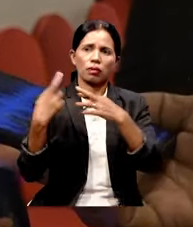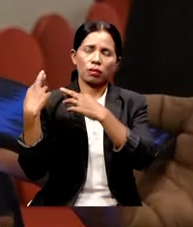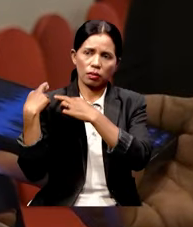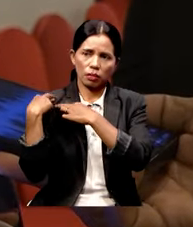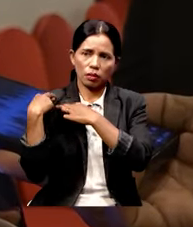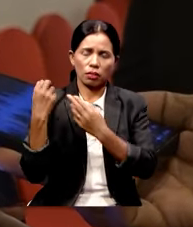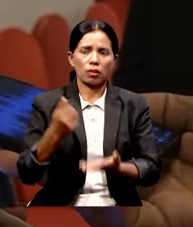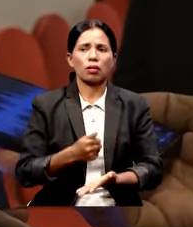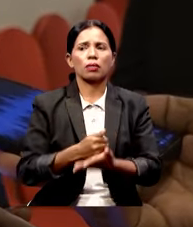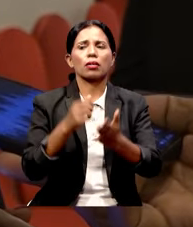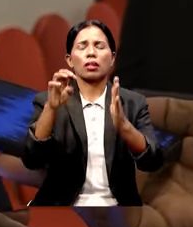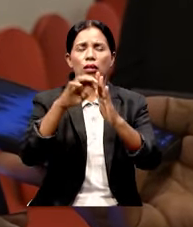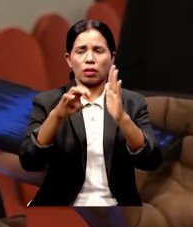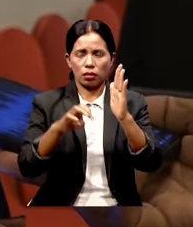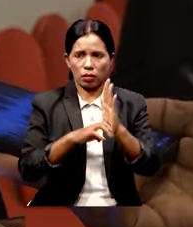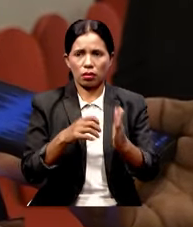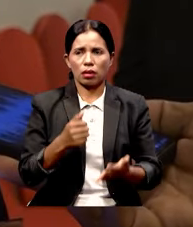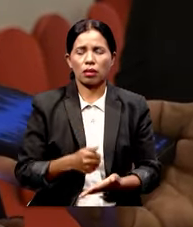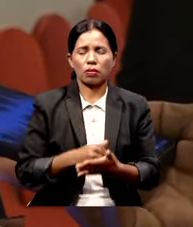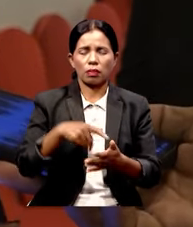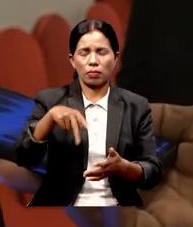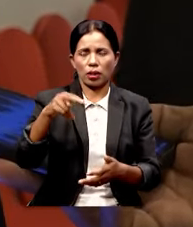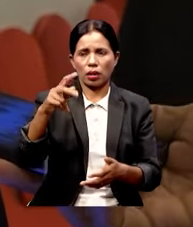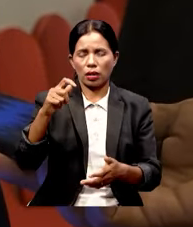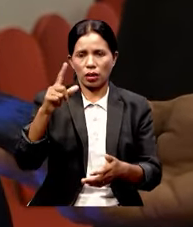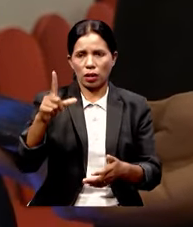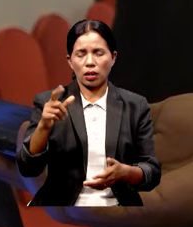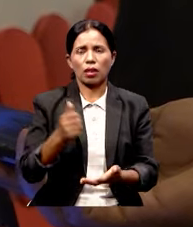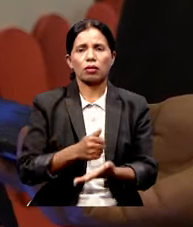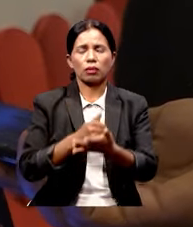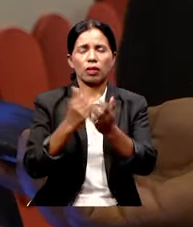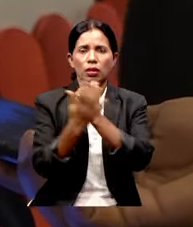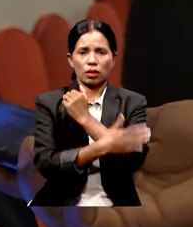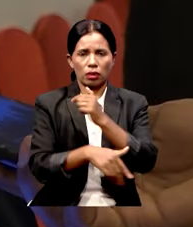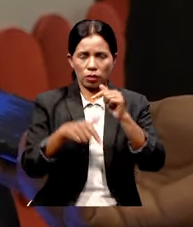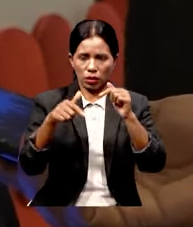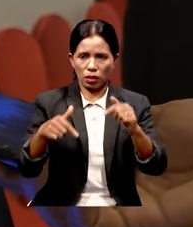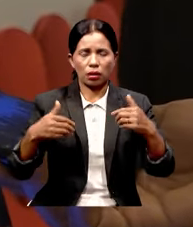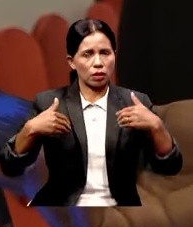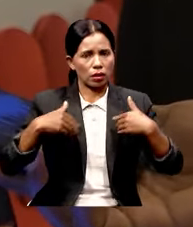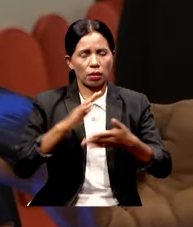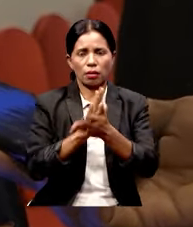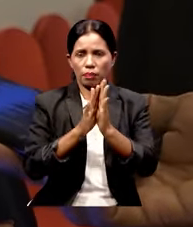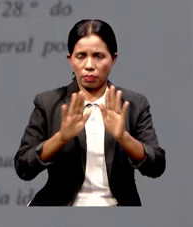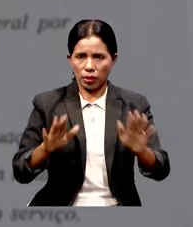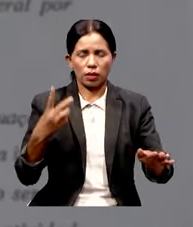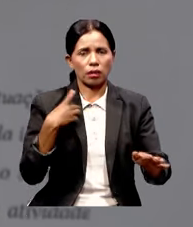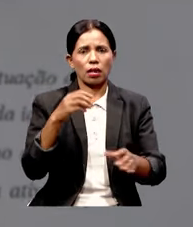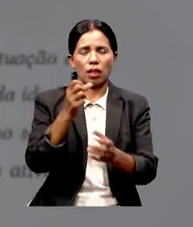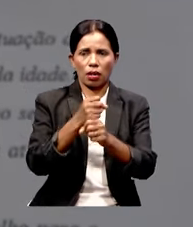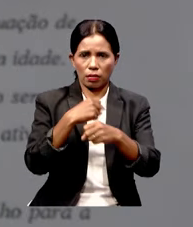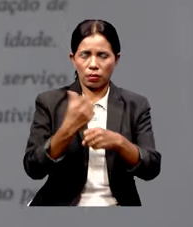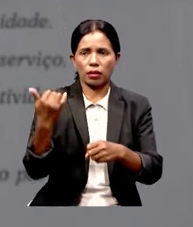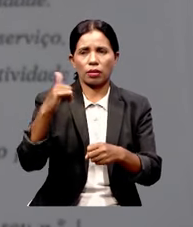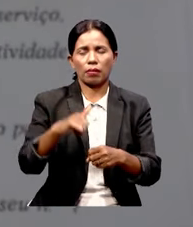atau apui estado, apui pentel, apui rai dan apa atau kira nafati pasus tapi dan apa itu kira masir. Antes